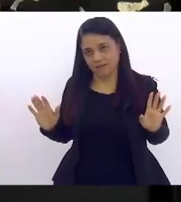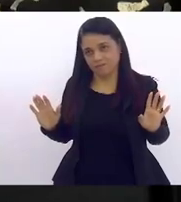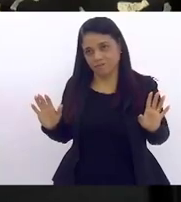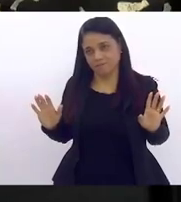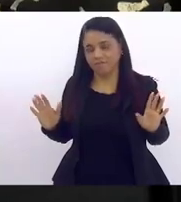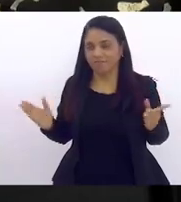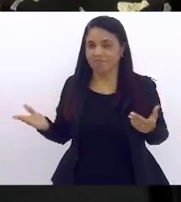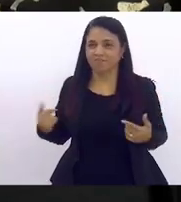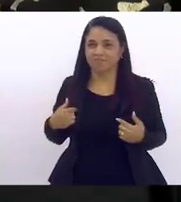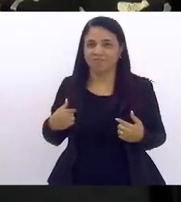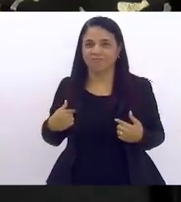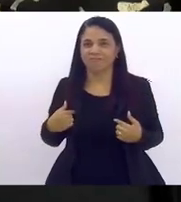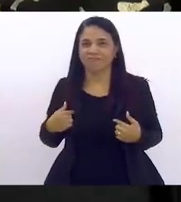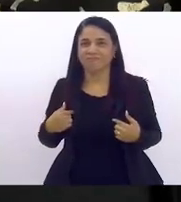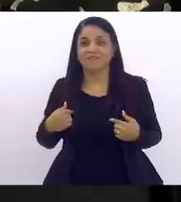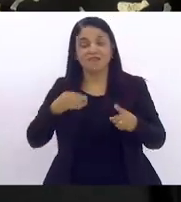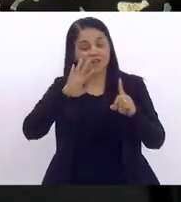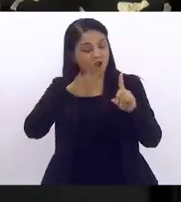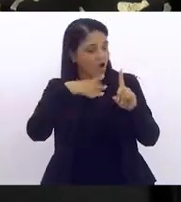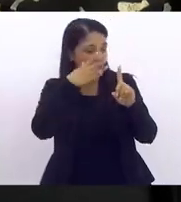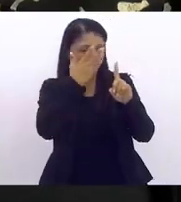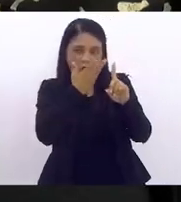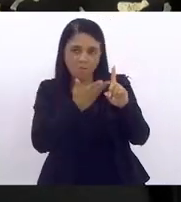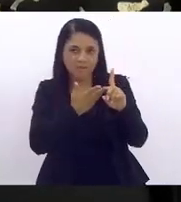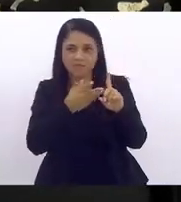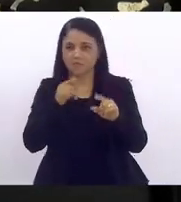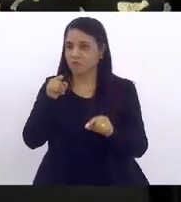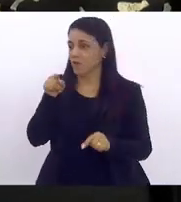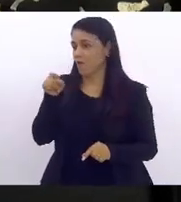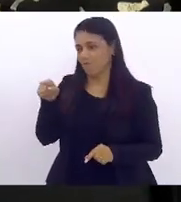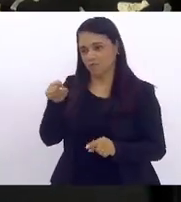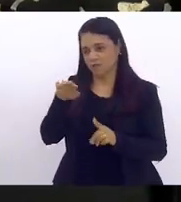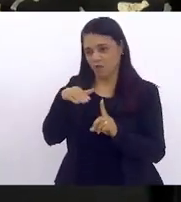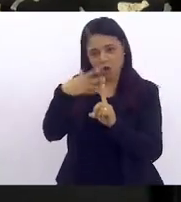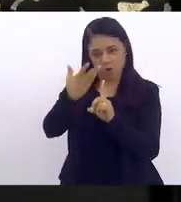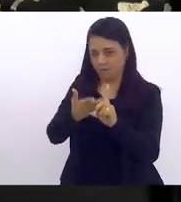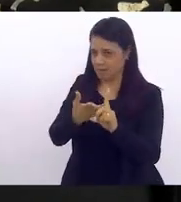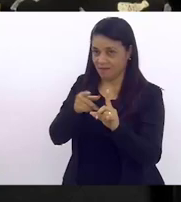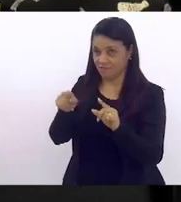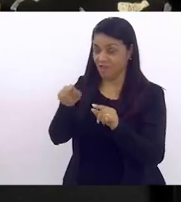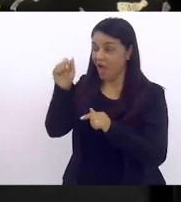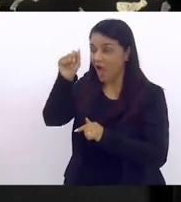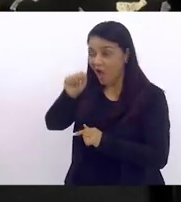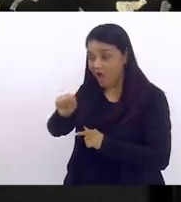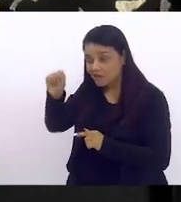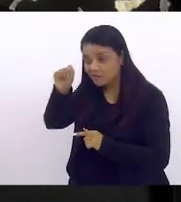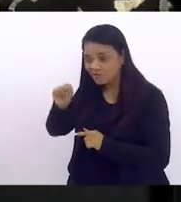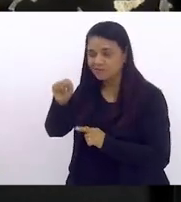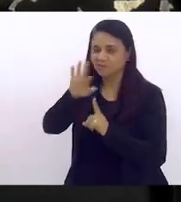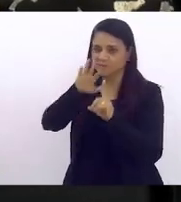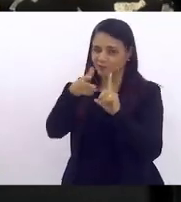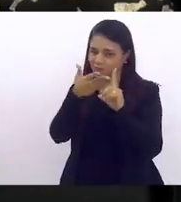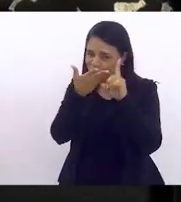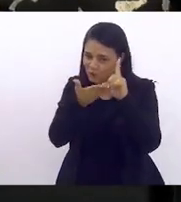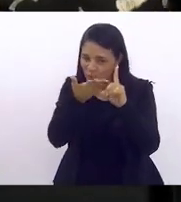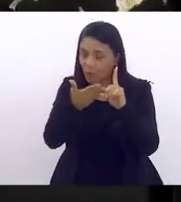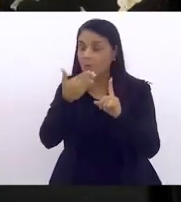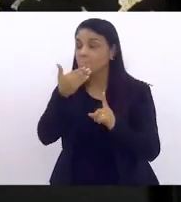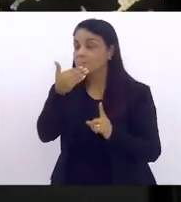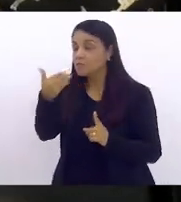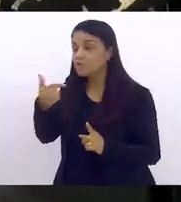Auto-homenagem. Não, mas a homenagem não é... Você está fazendo a homenagem. A associação me